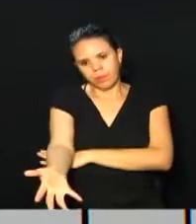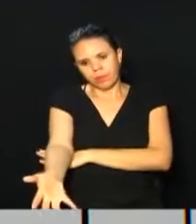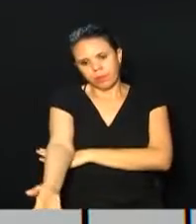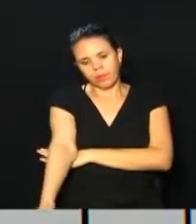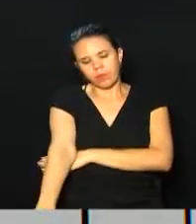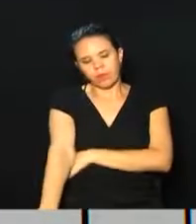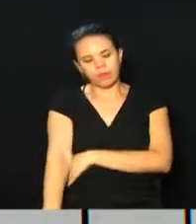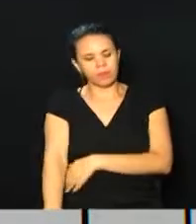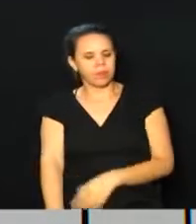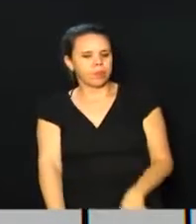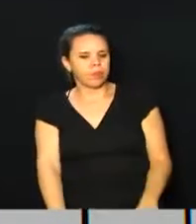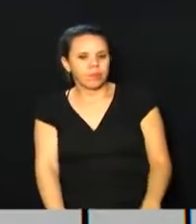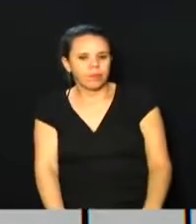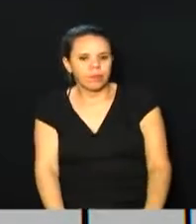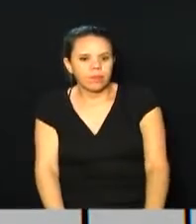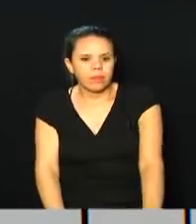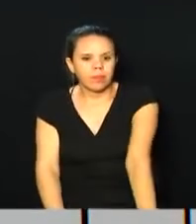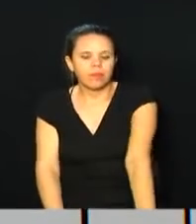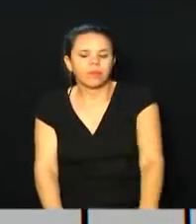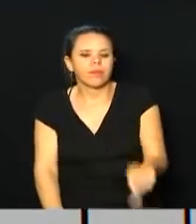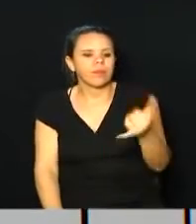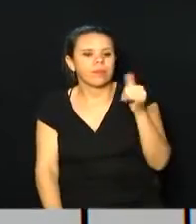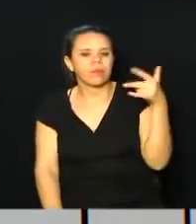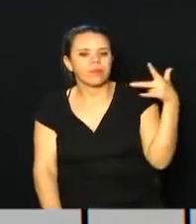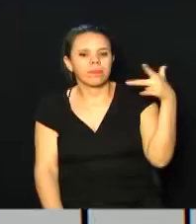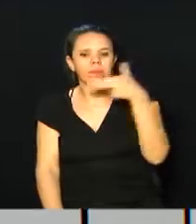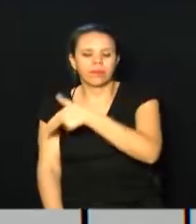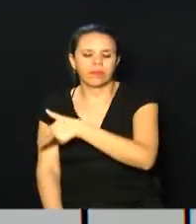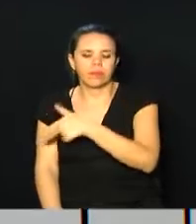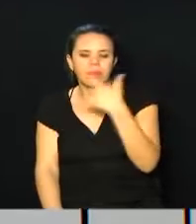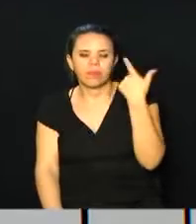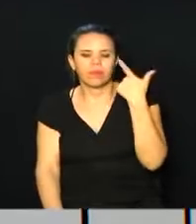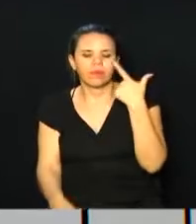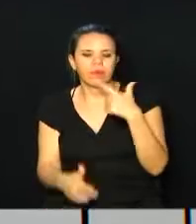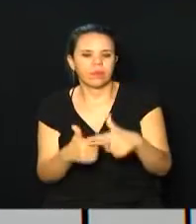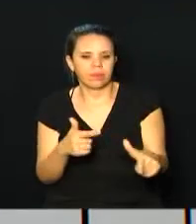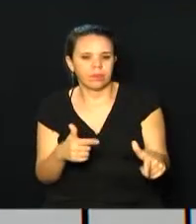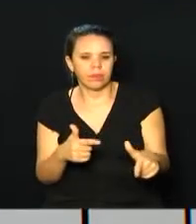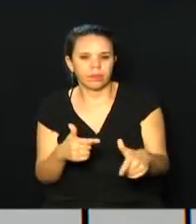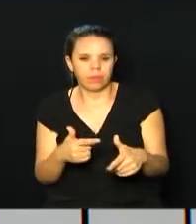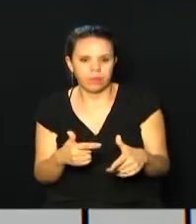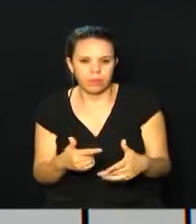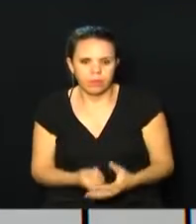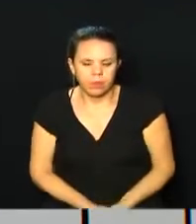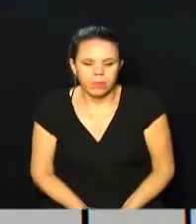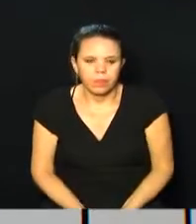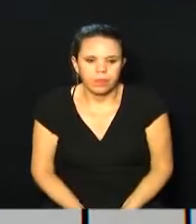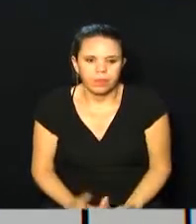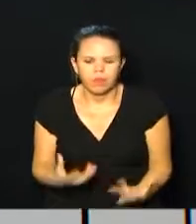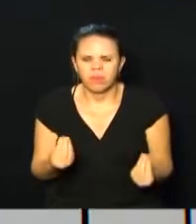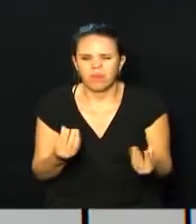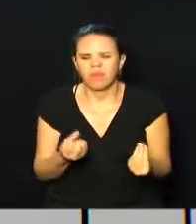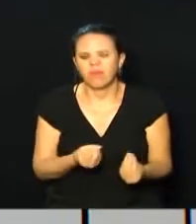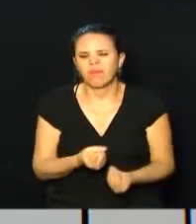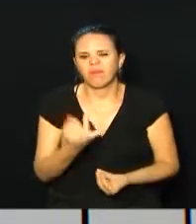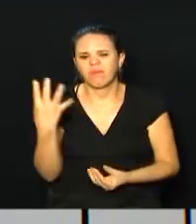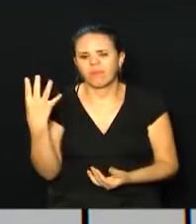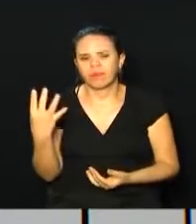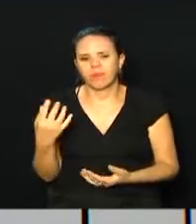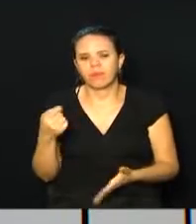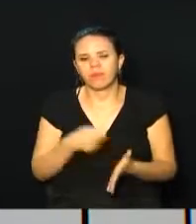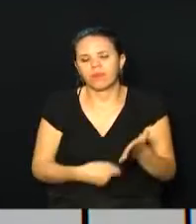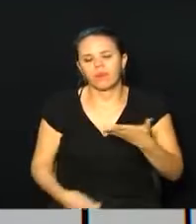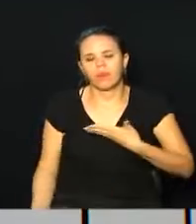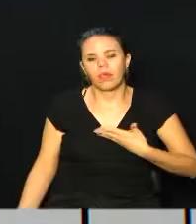né? Corte de energia. Então, as consequências desses eventos extremos são inúmeras. A gente precisa pensar políticas